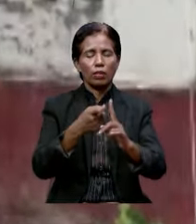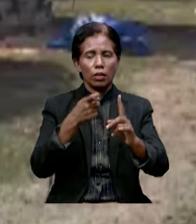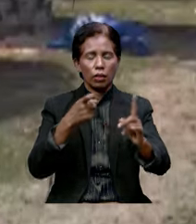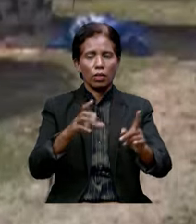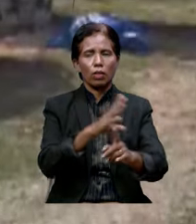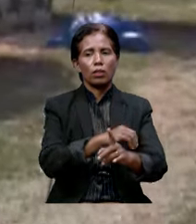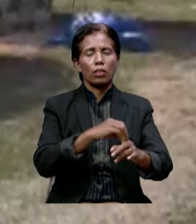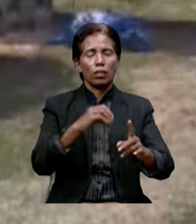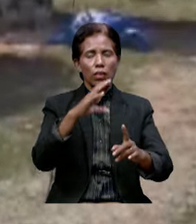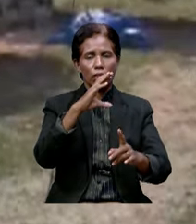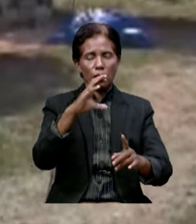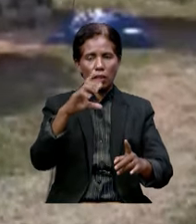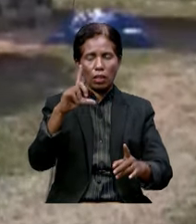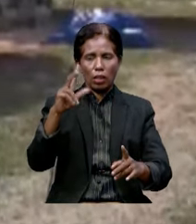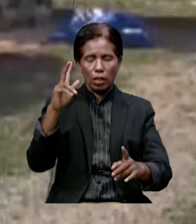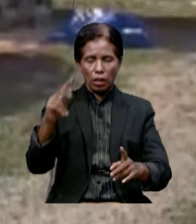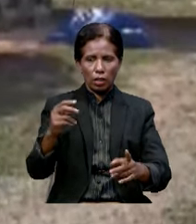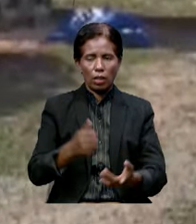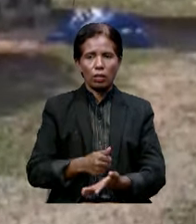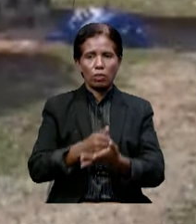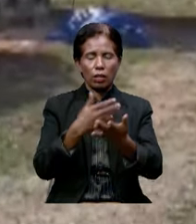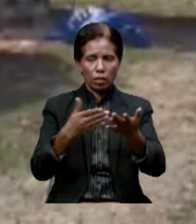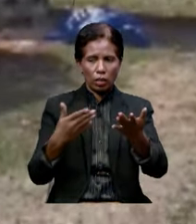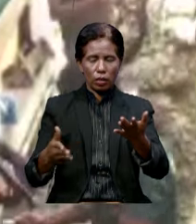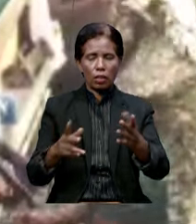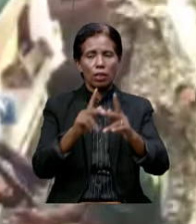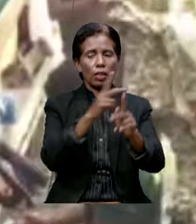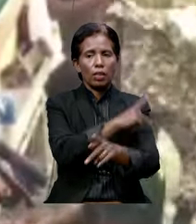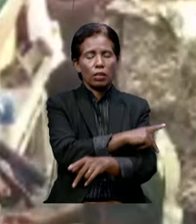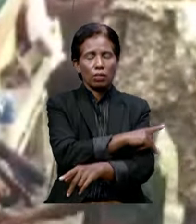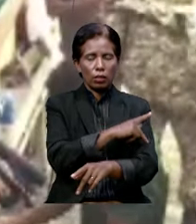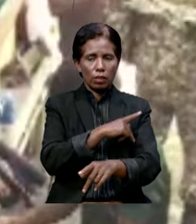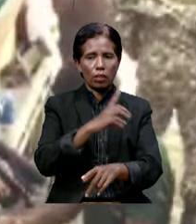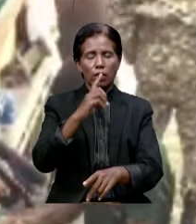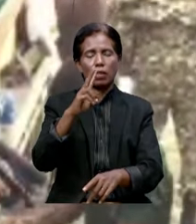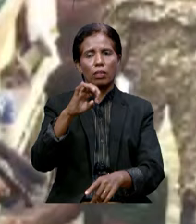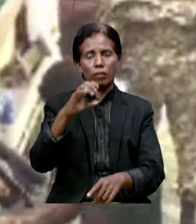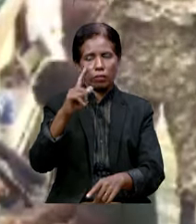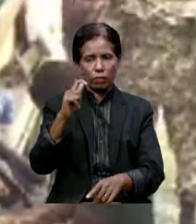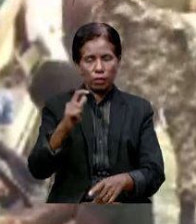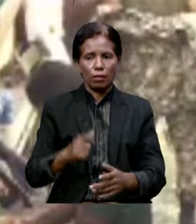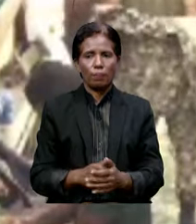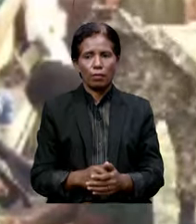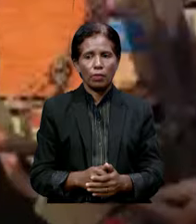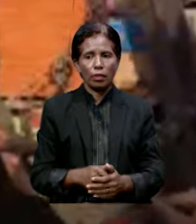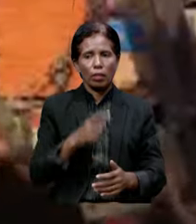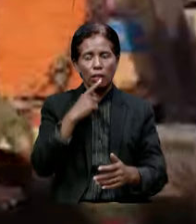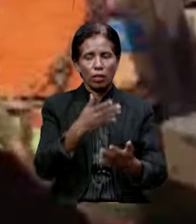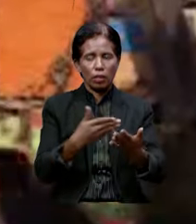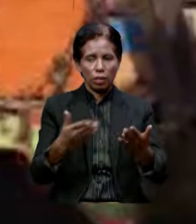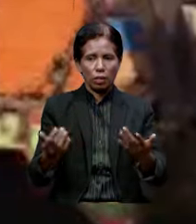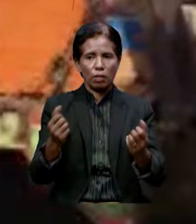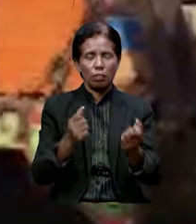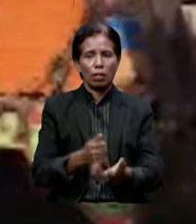Combatentes Libertação Nacional Município Baucau, onde apoia equipamento ba clínica veterano David Alex Daitula Baucau. Berdu afirma fasilidade dane